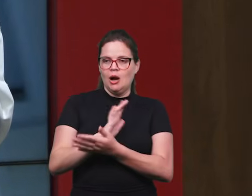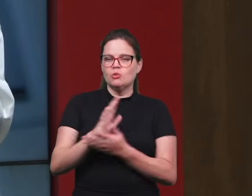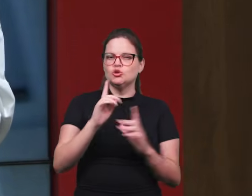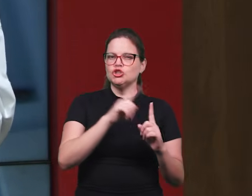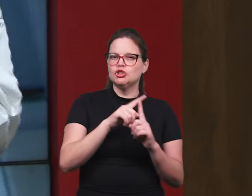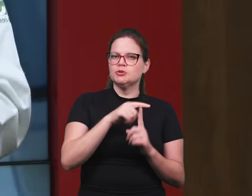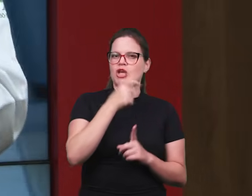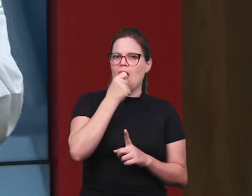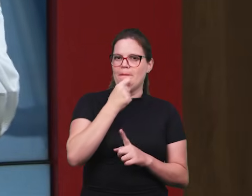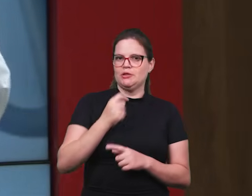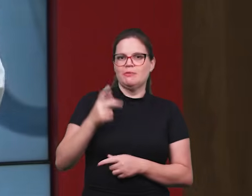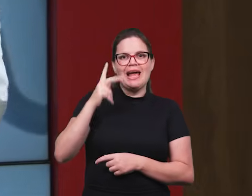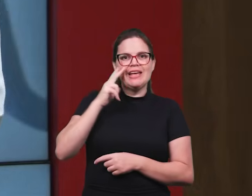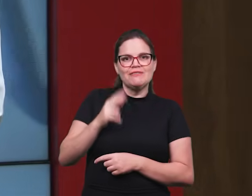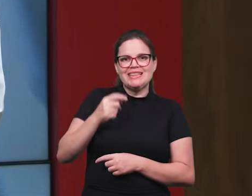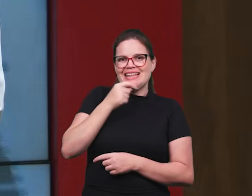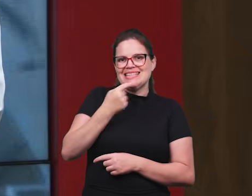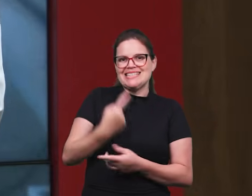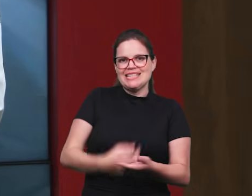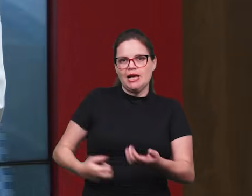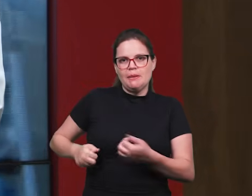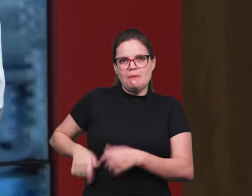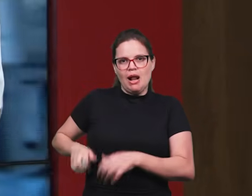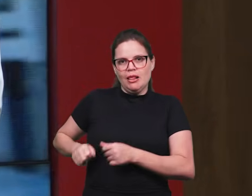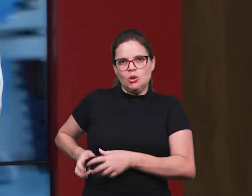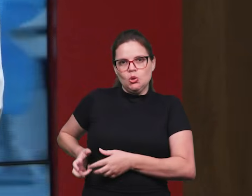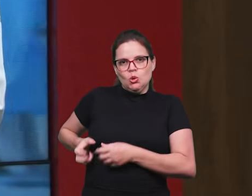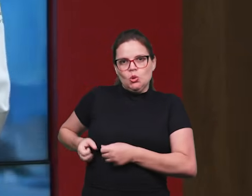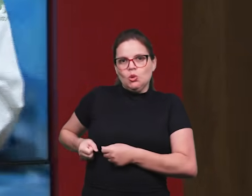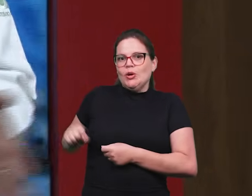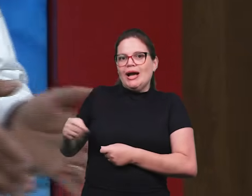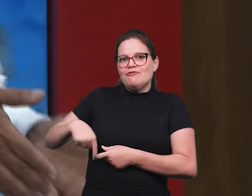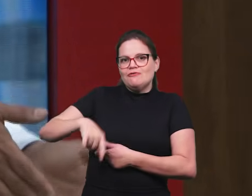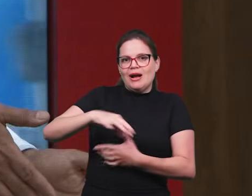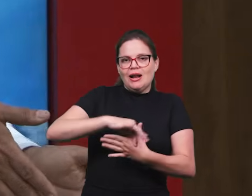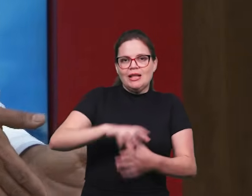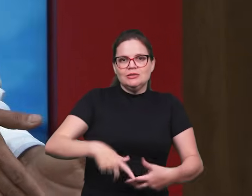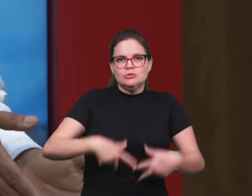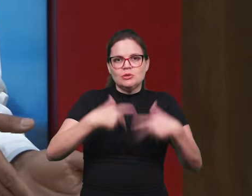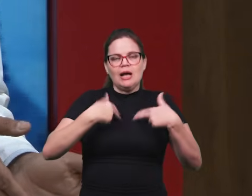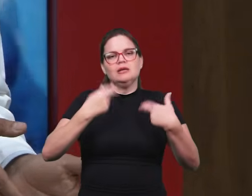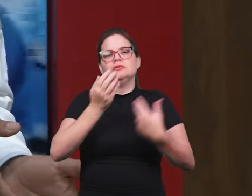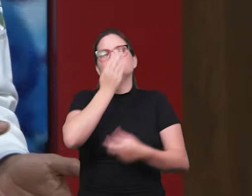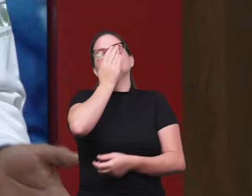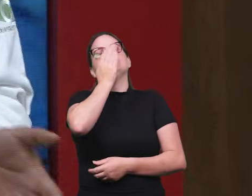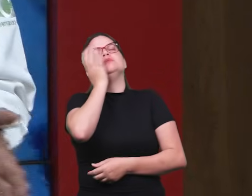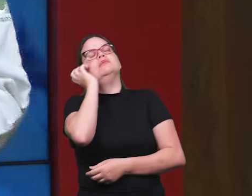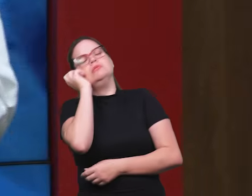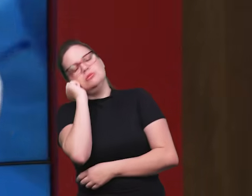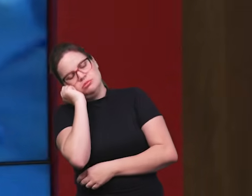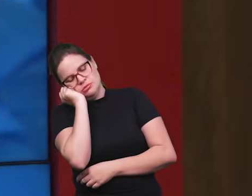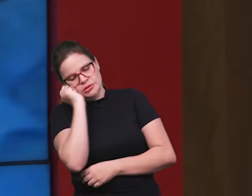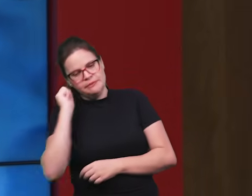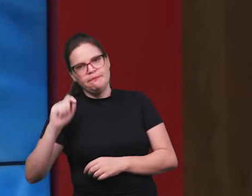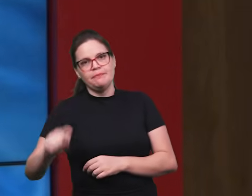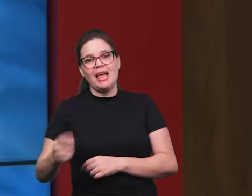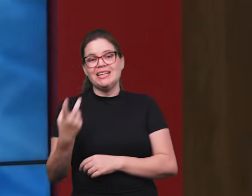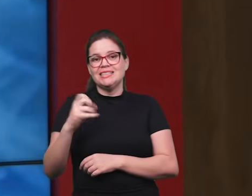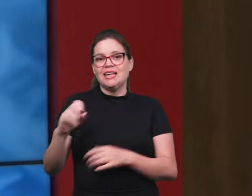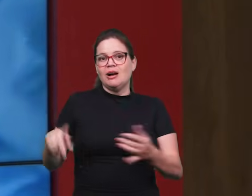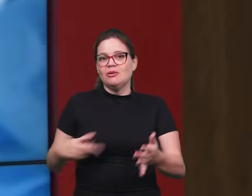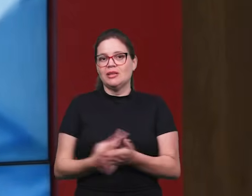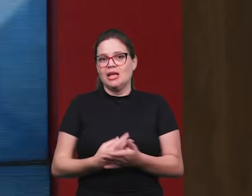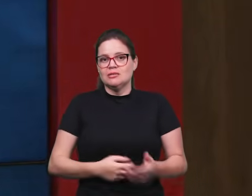você tem que passar para anestesia geral, certo? Aí essa anestesia geral, o paciente está de estômago